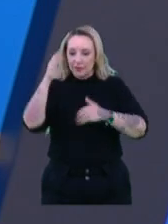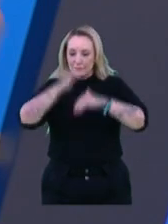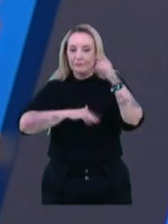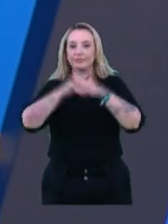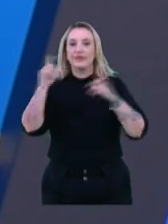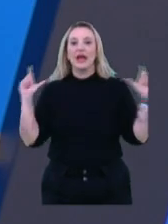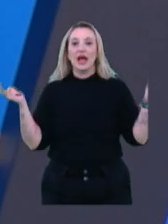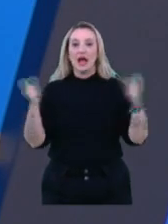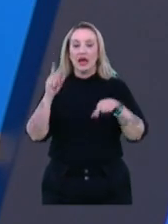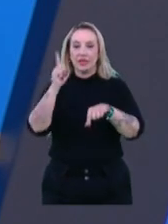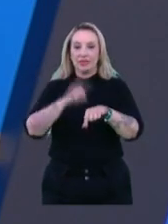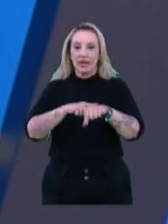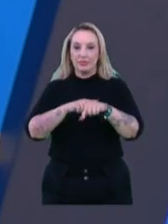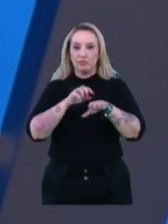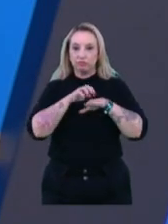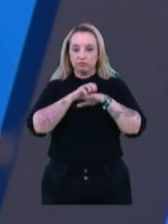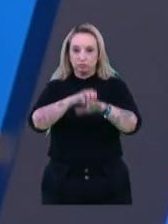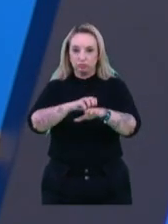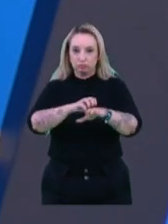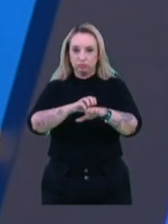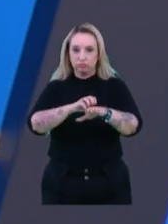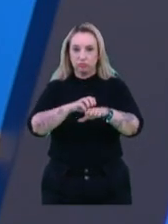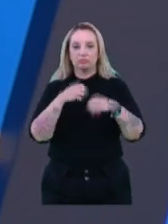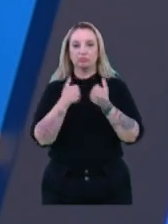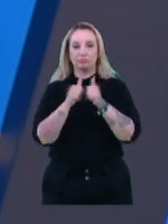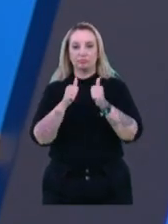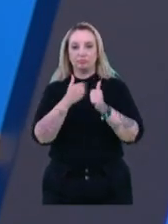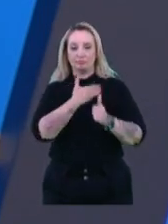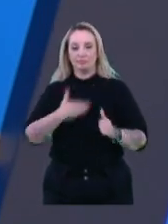governo para reduzir o tempo de deslocamento de quem anda de transporte público em São Paulo